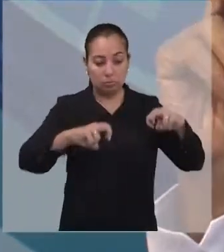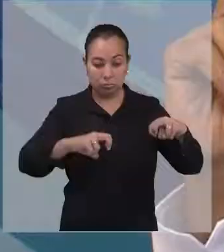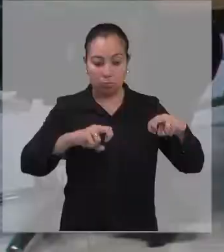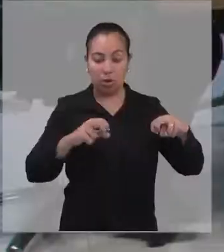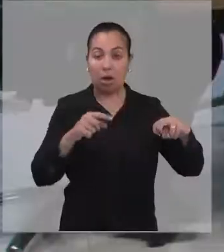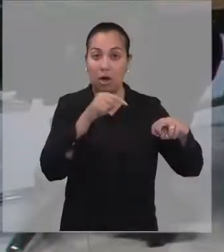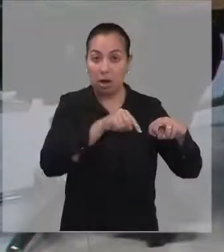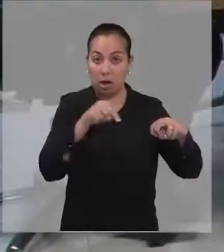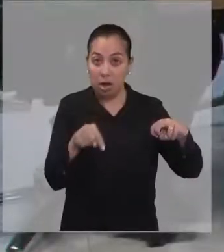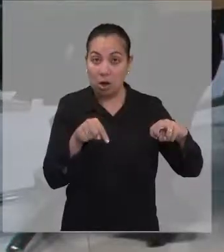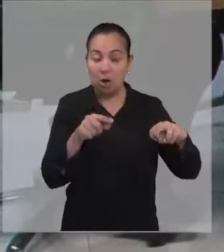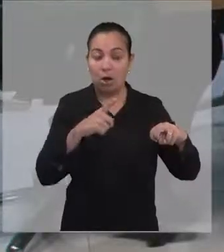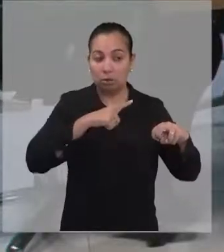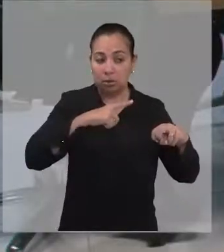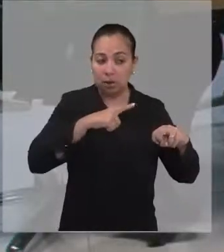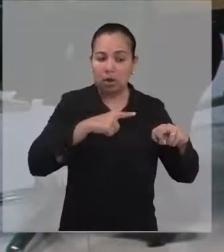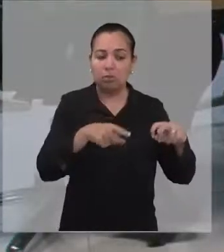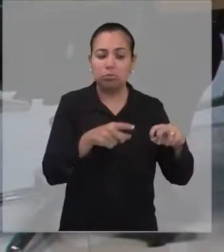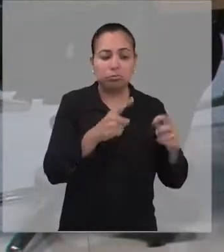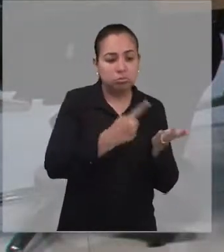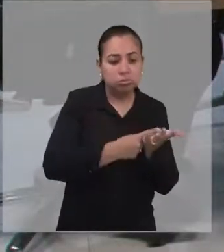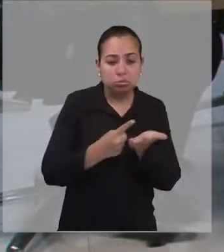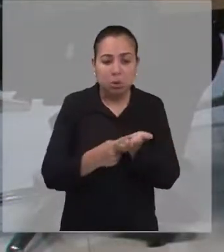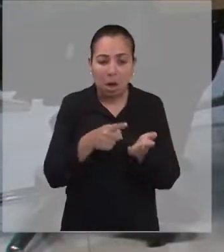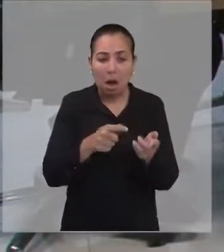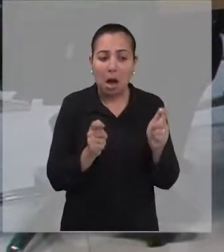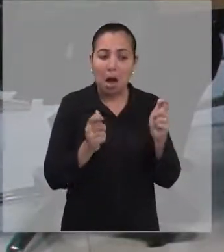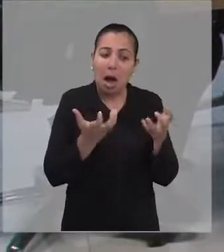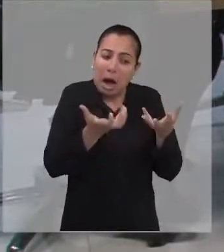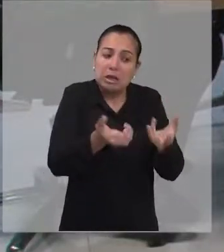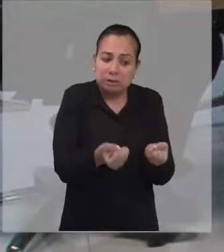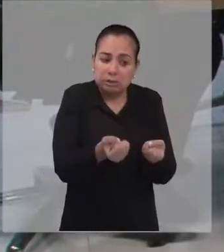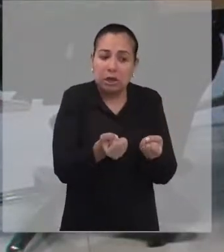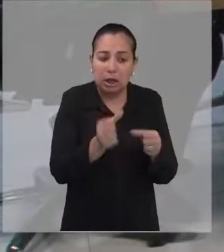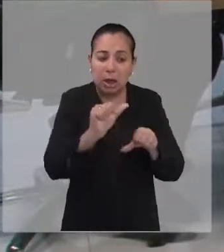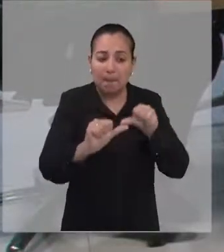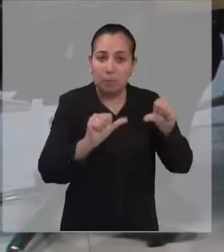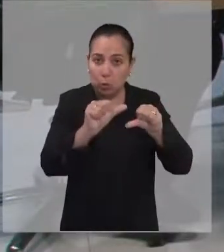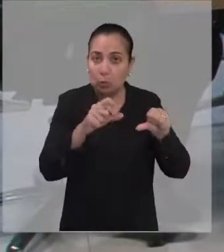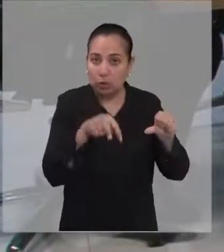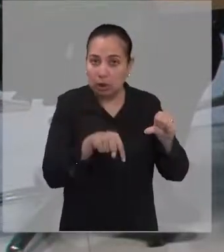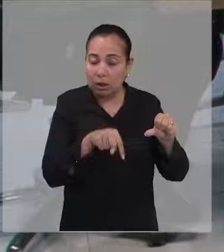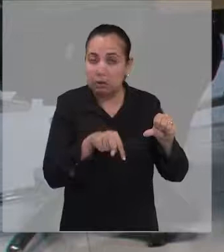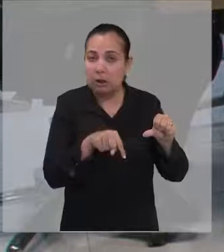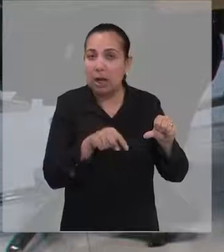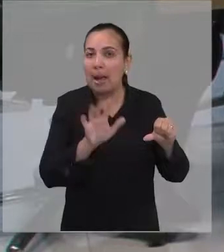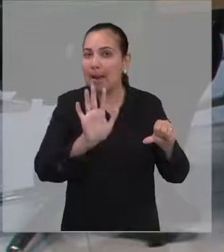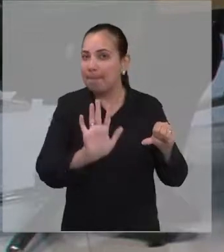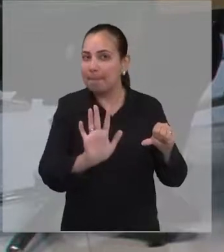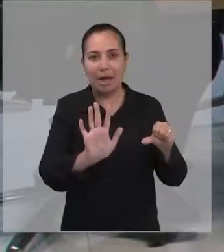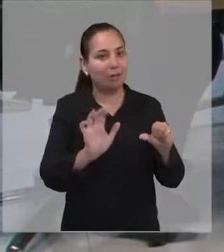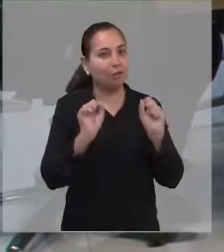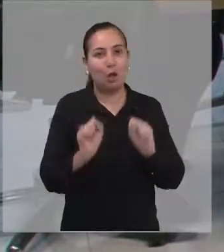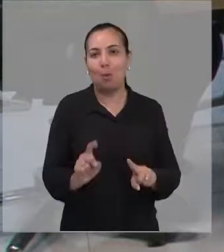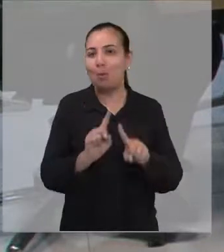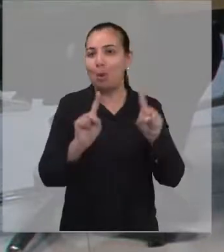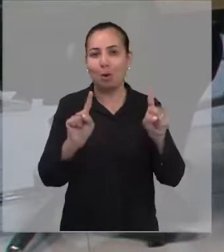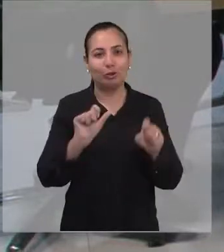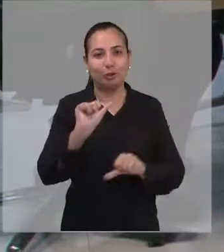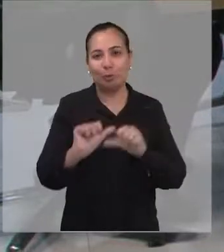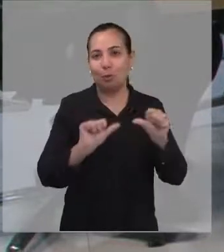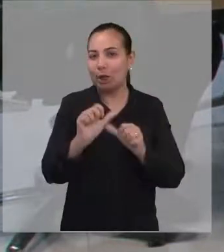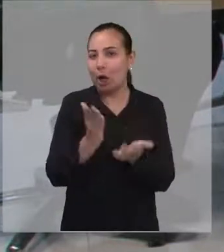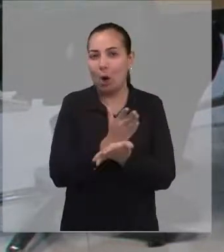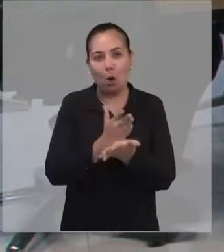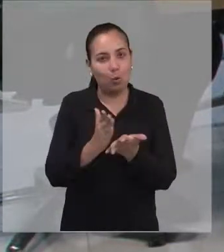partes admitam alguma mudança do rito, mas não pode haver essa mudança